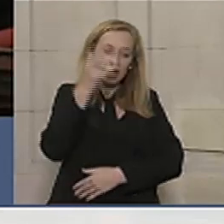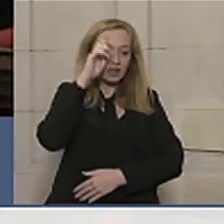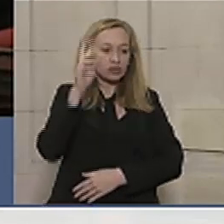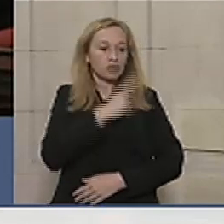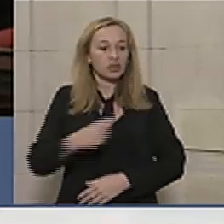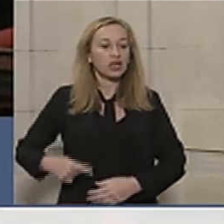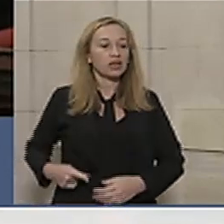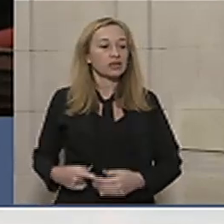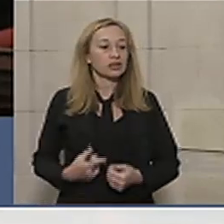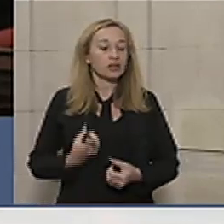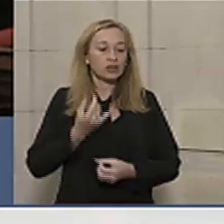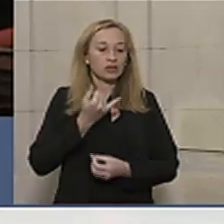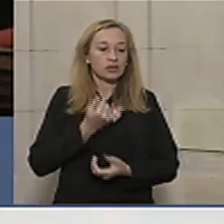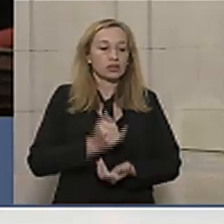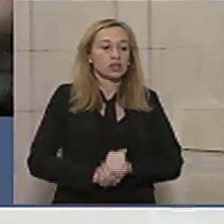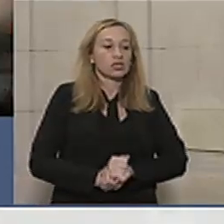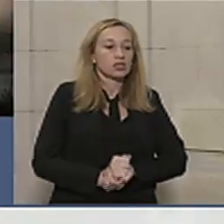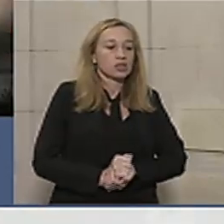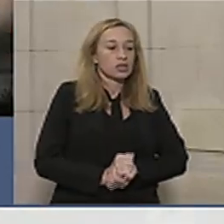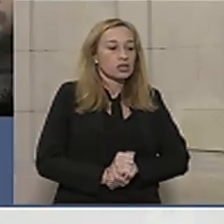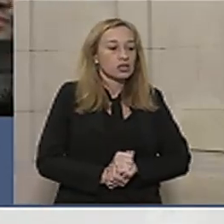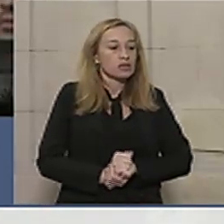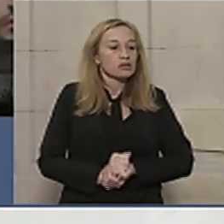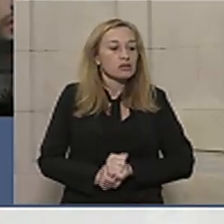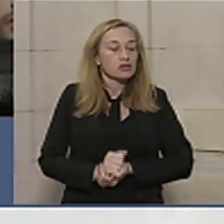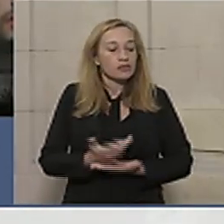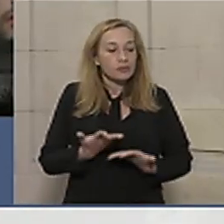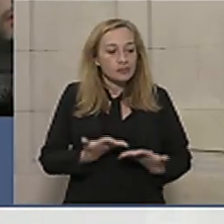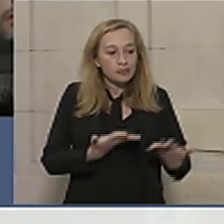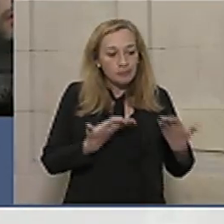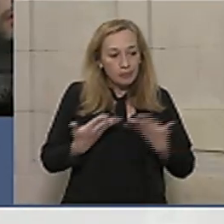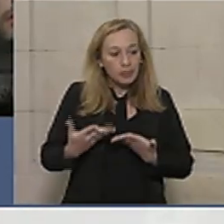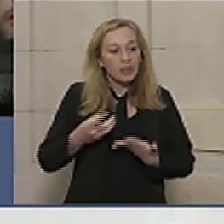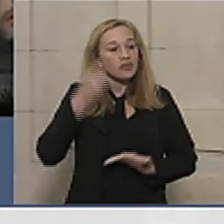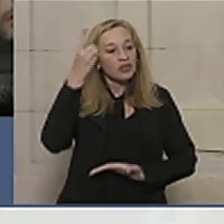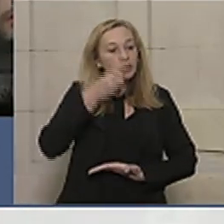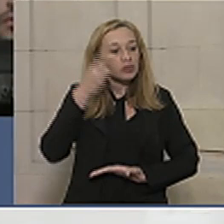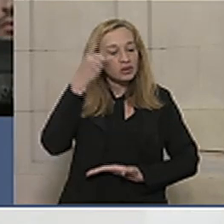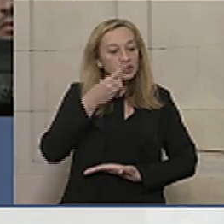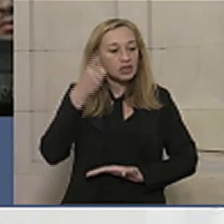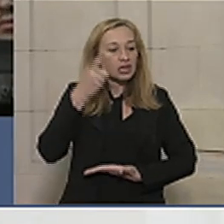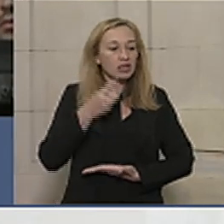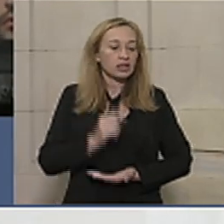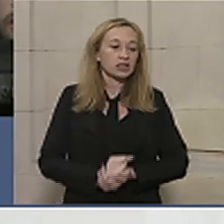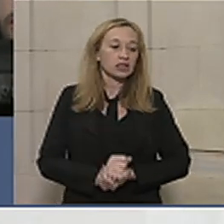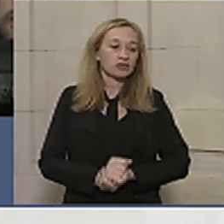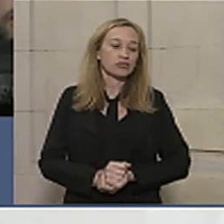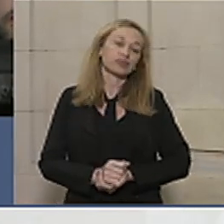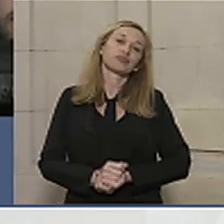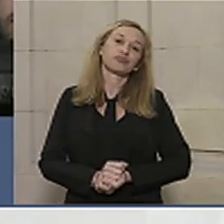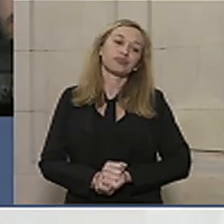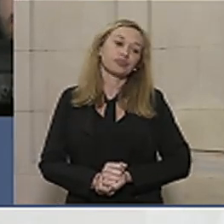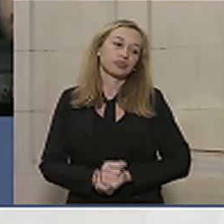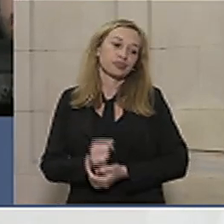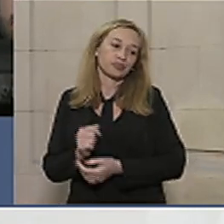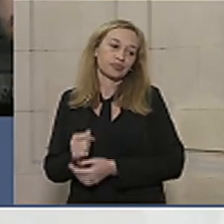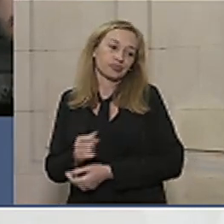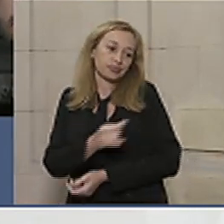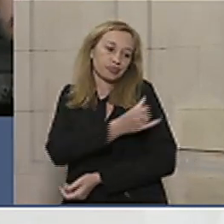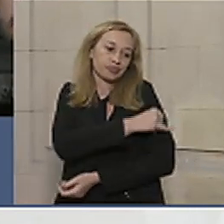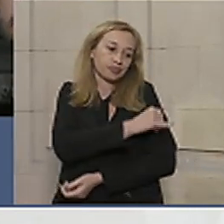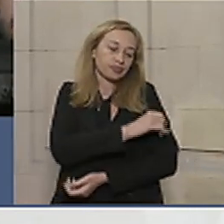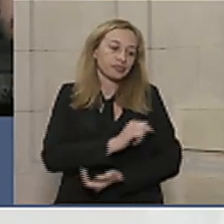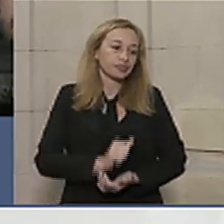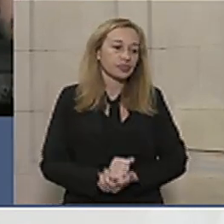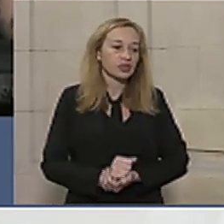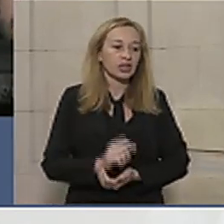senhor. Com a palavra, o deputado da região petrolífera do Rio de Janeiro,